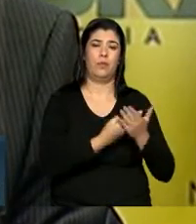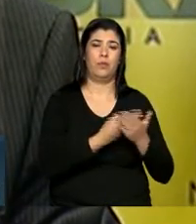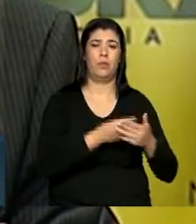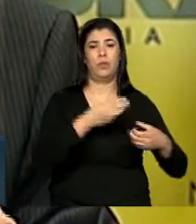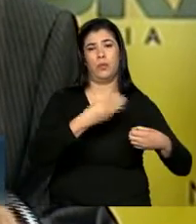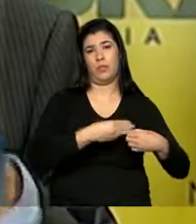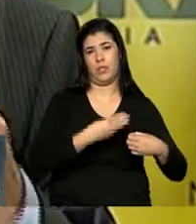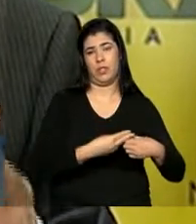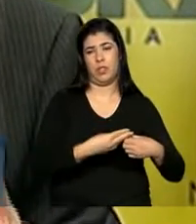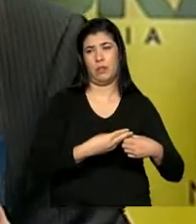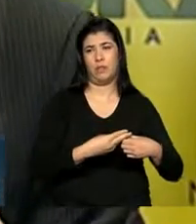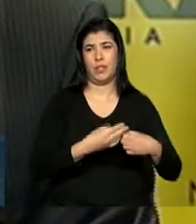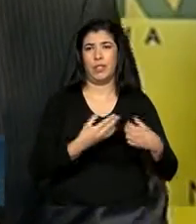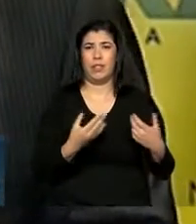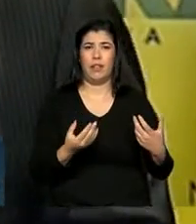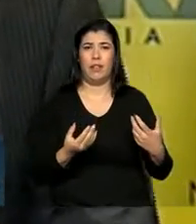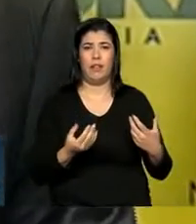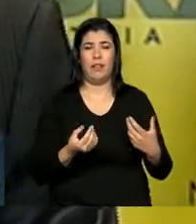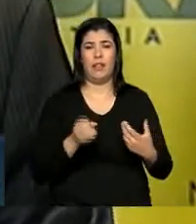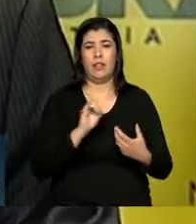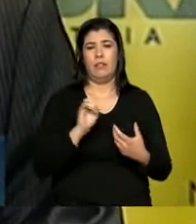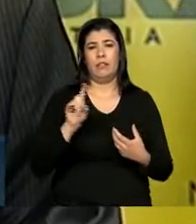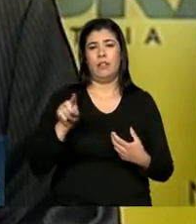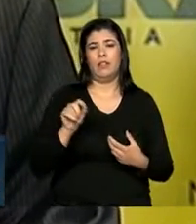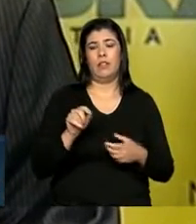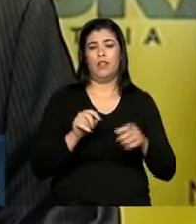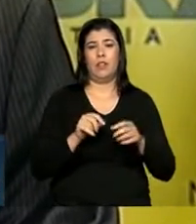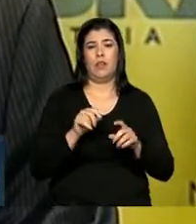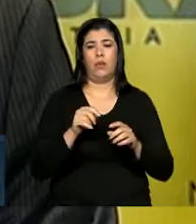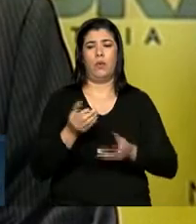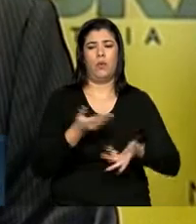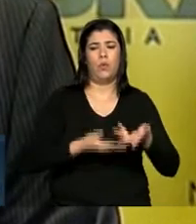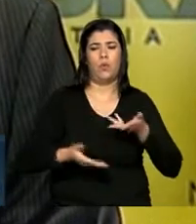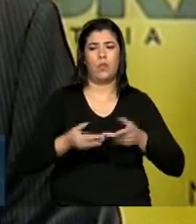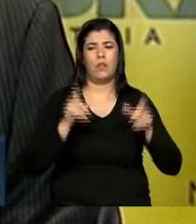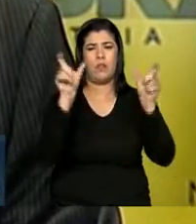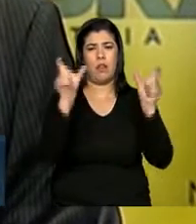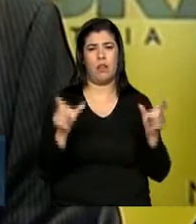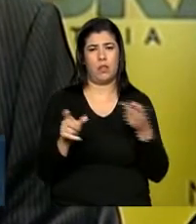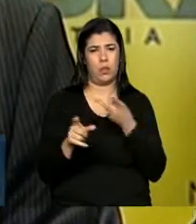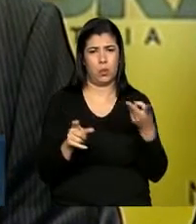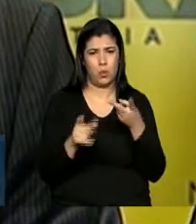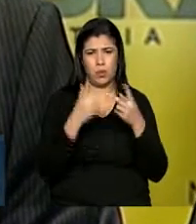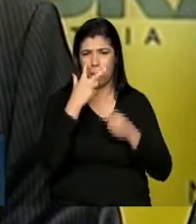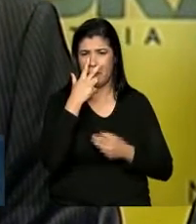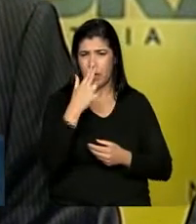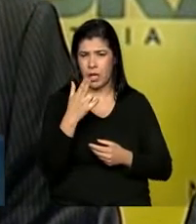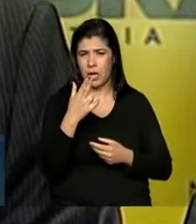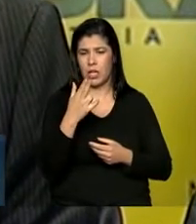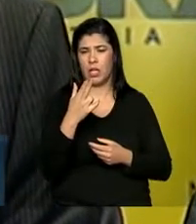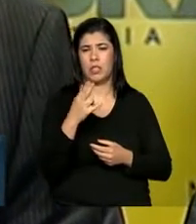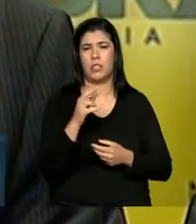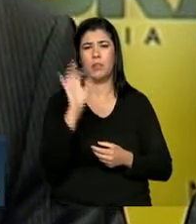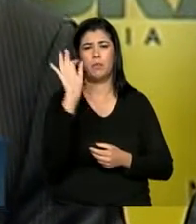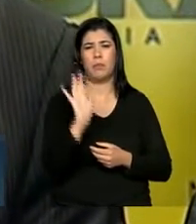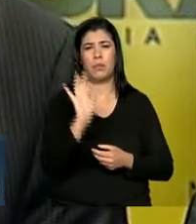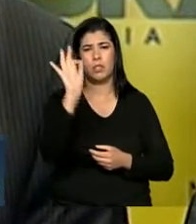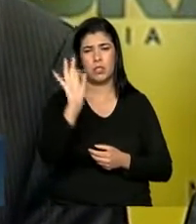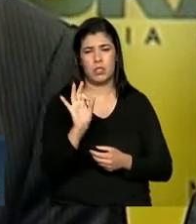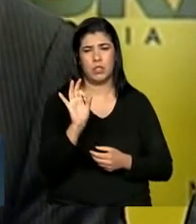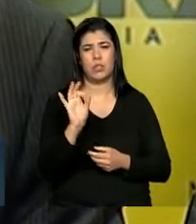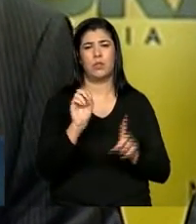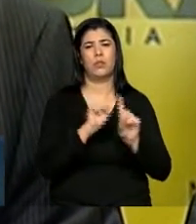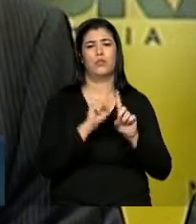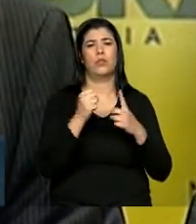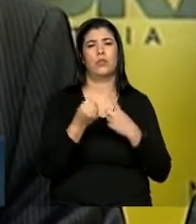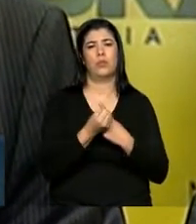que... Eu entendi você dizer que elas tinham o socioeconômico parecido. Não tem, são diferentes. Fala com o microfone